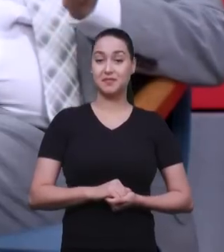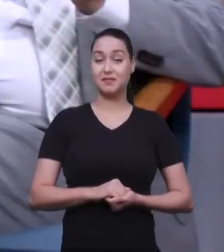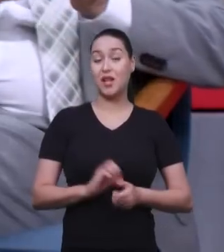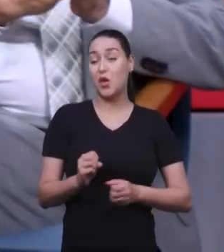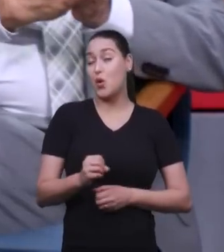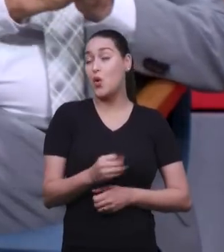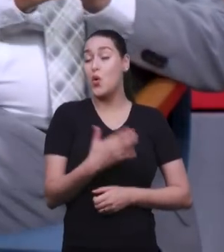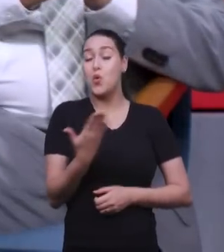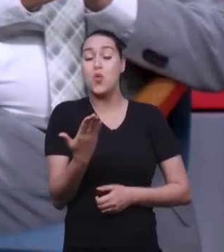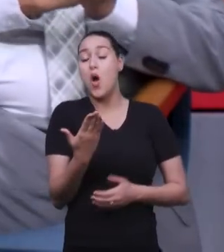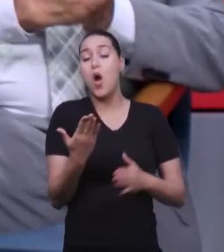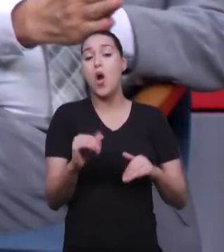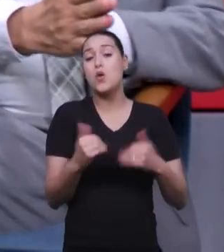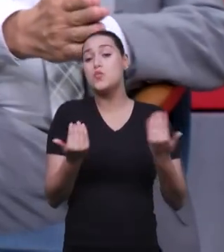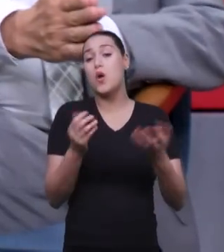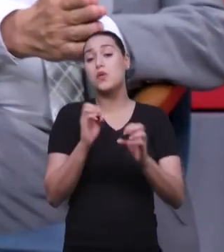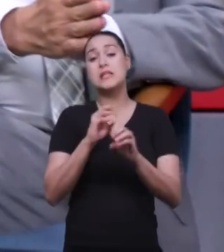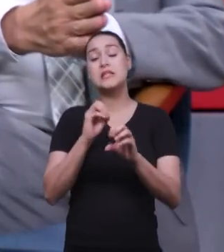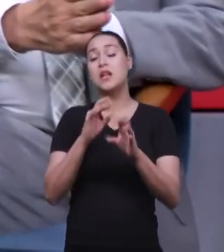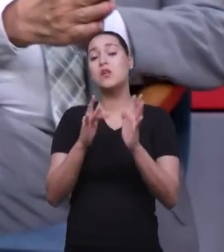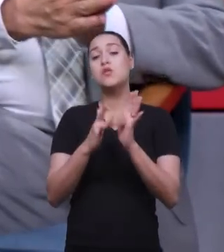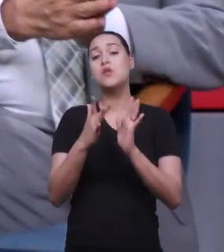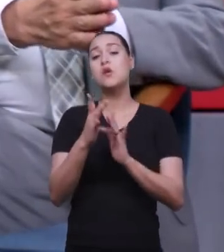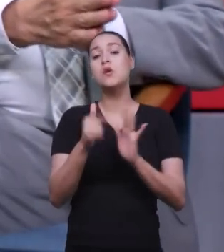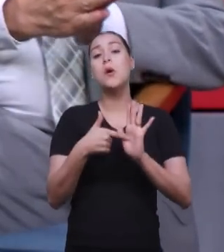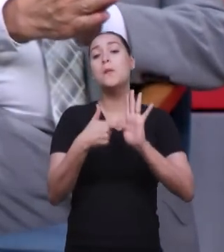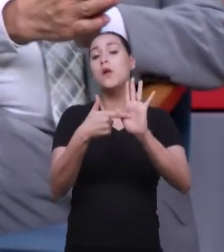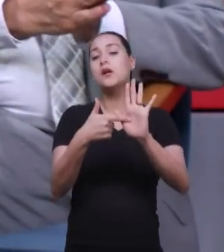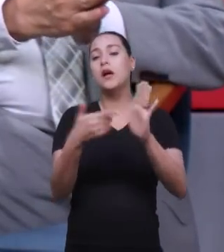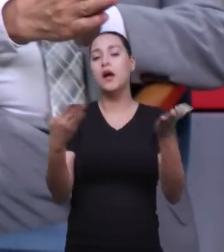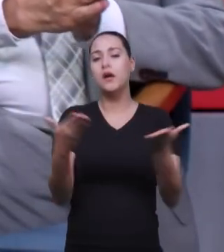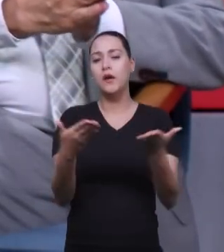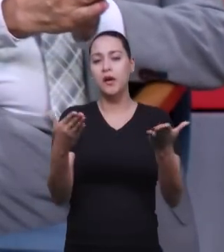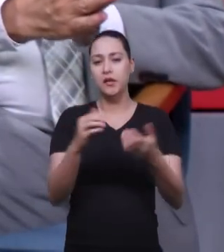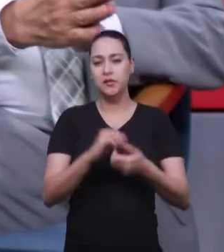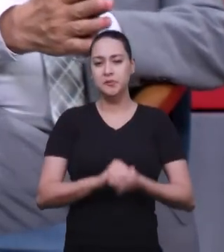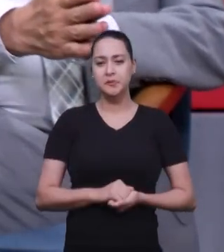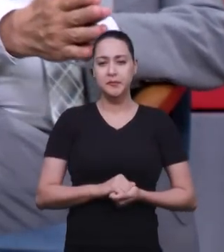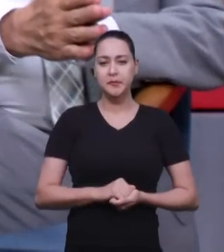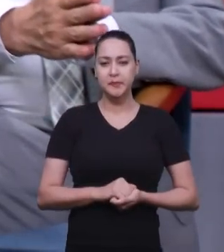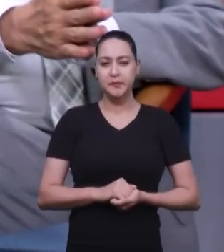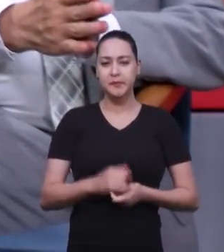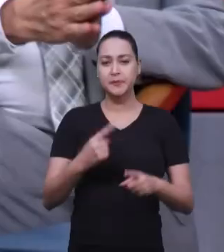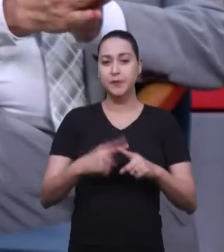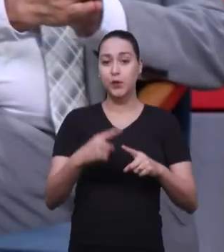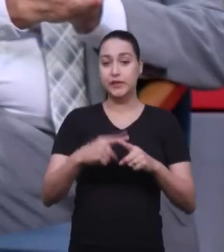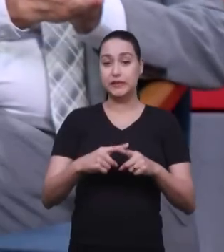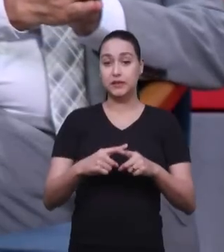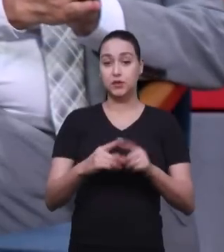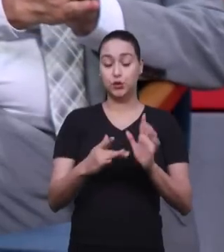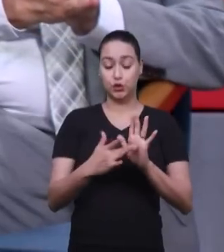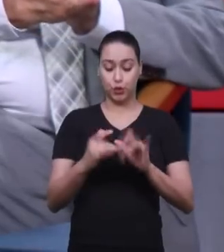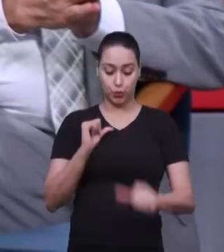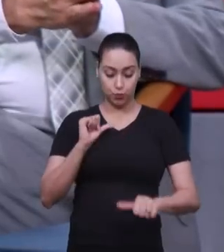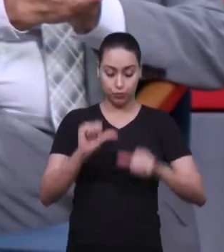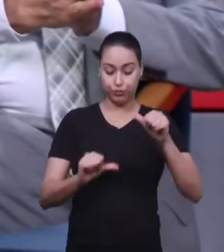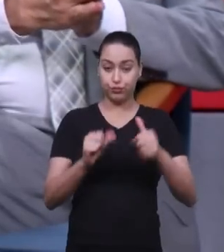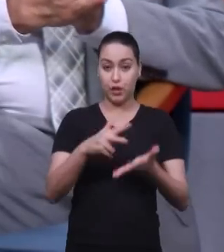E que tipo de ensino Jesus está mostrando agora como